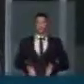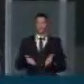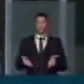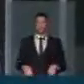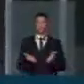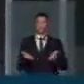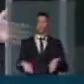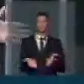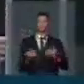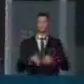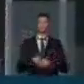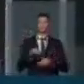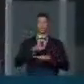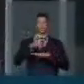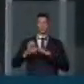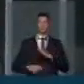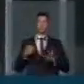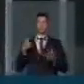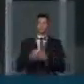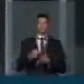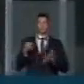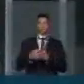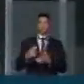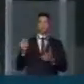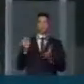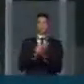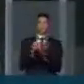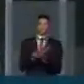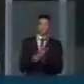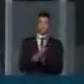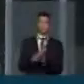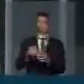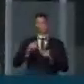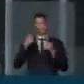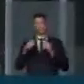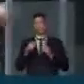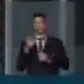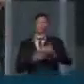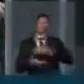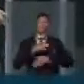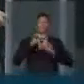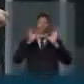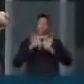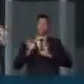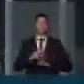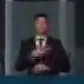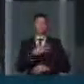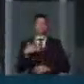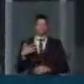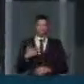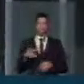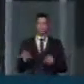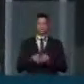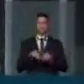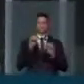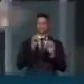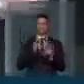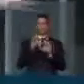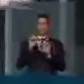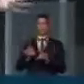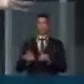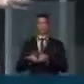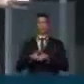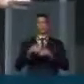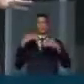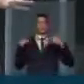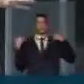barriga. E o Estado pagando essa conta, que poderia ser revertido em infraestrutura, na área da saúde, na área da educação, na área